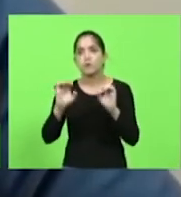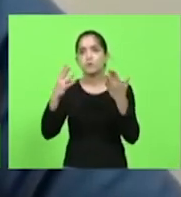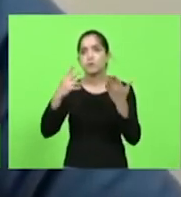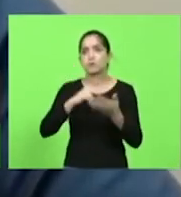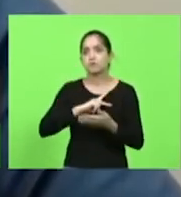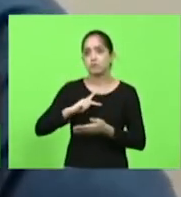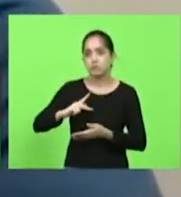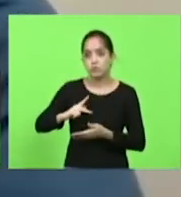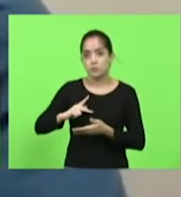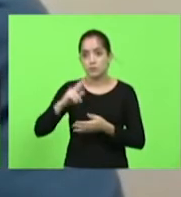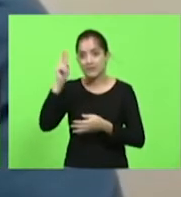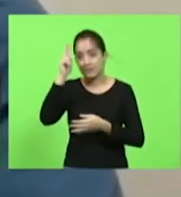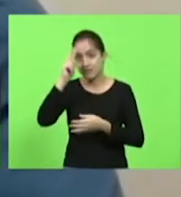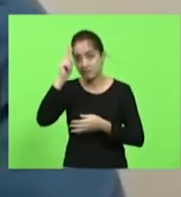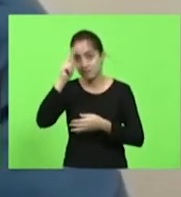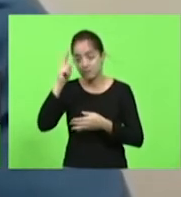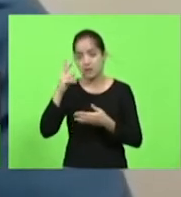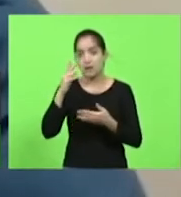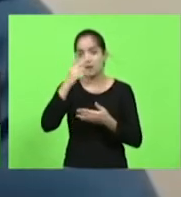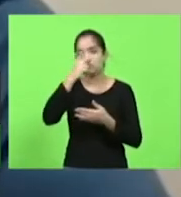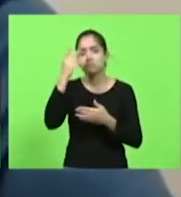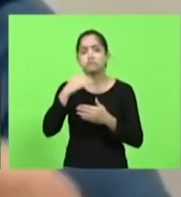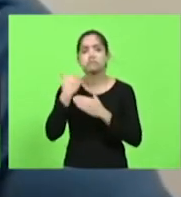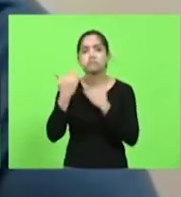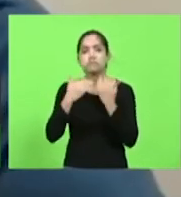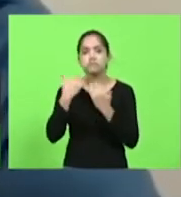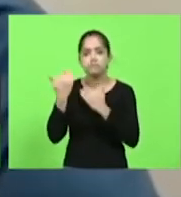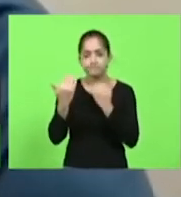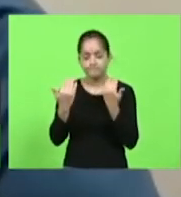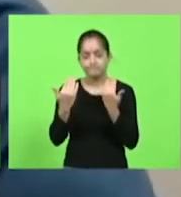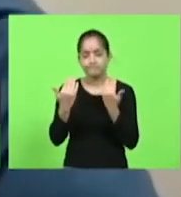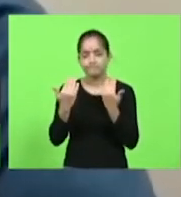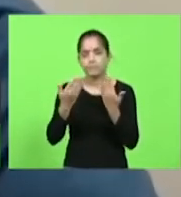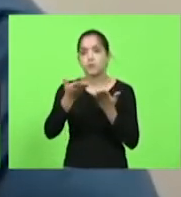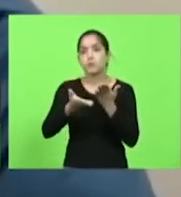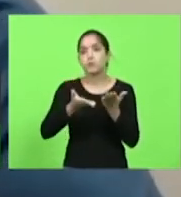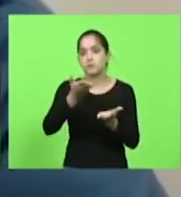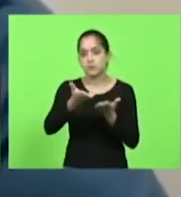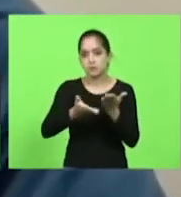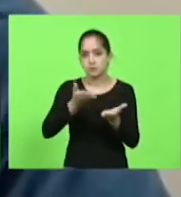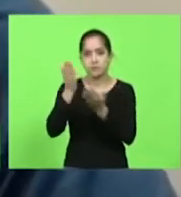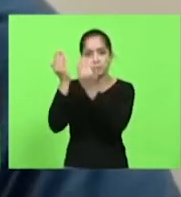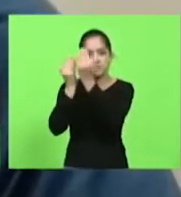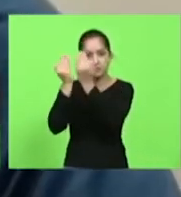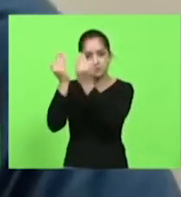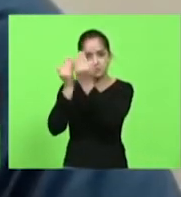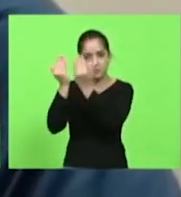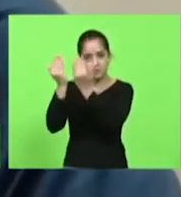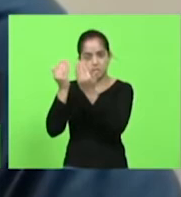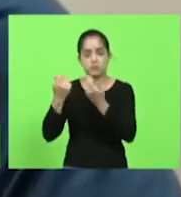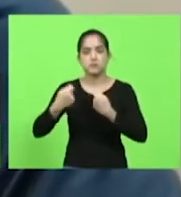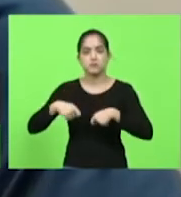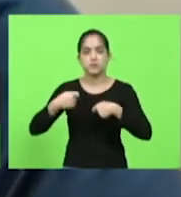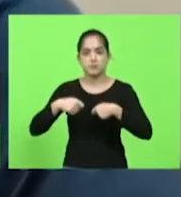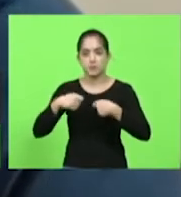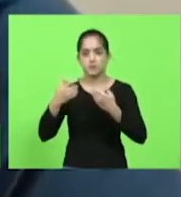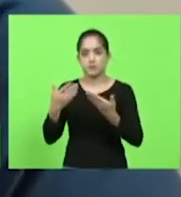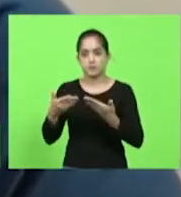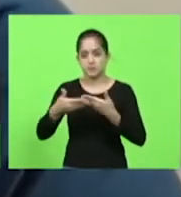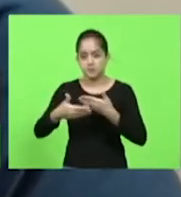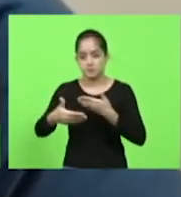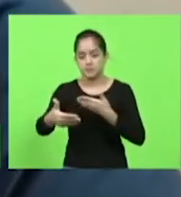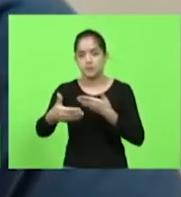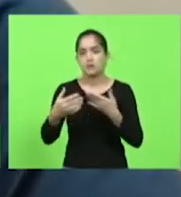vítimas e dos funcionários da creche. E os atendimentos psicológicos que